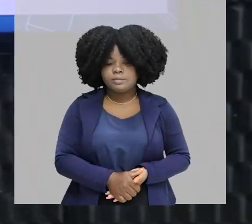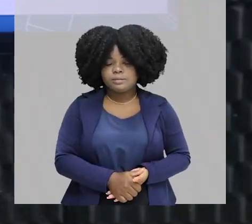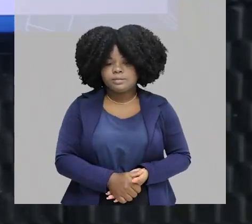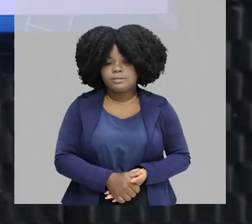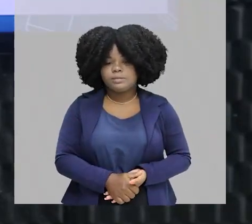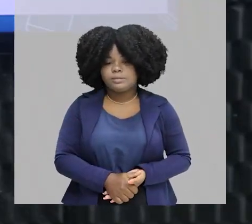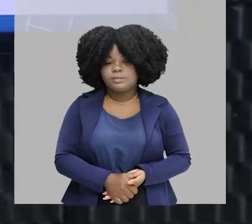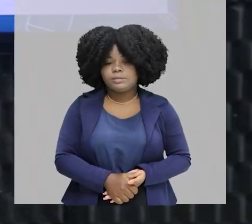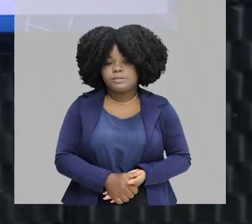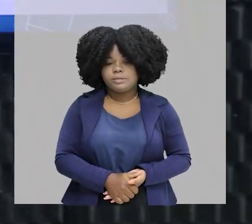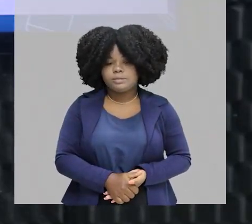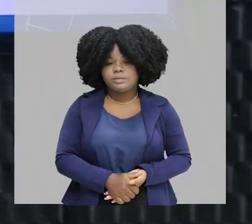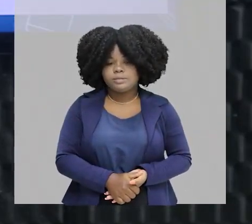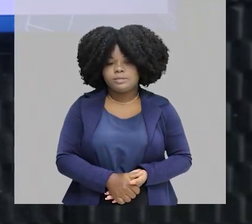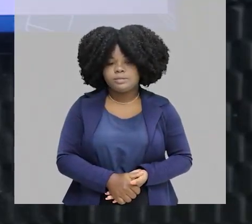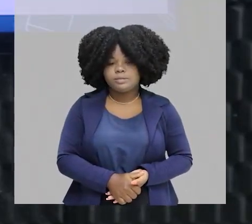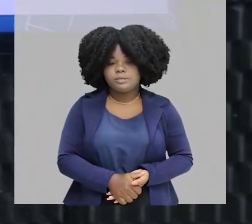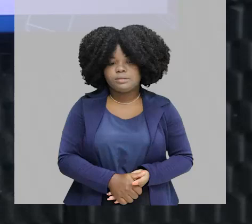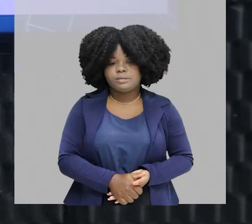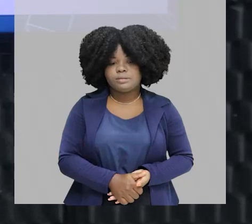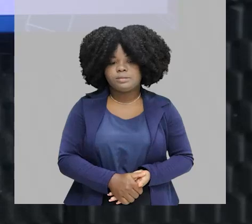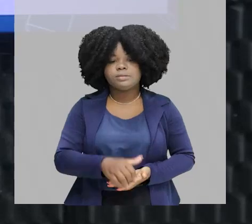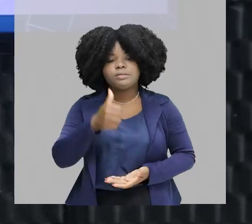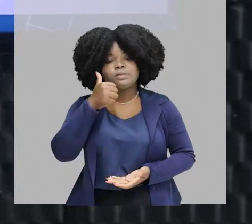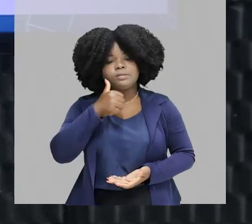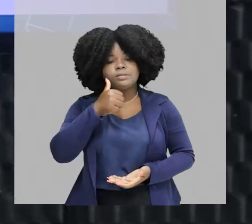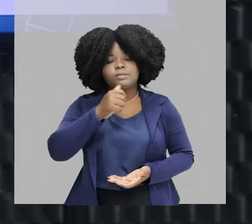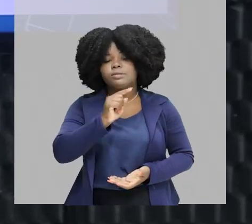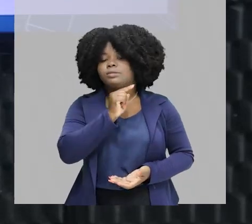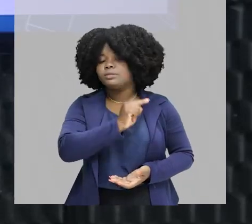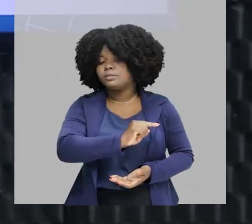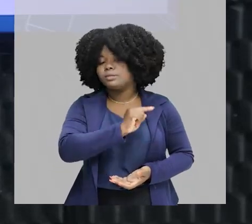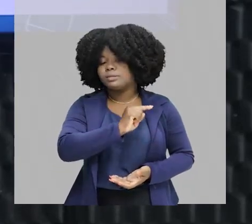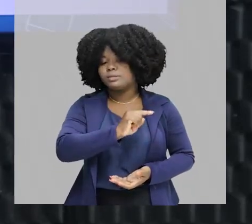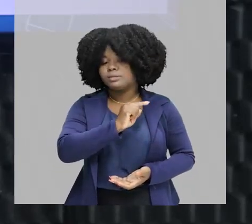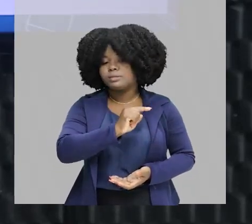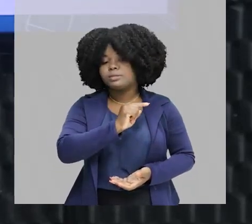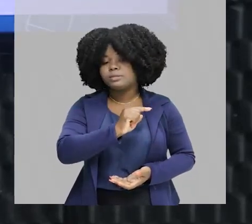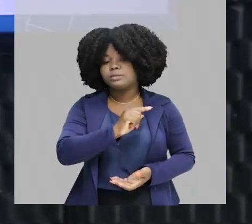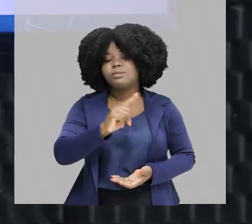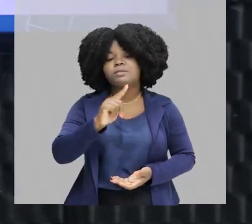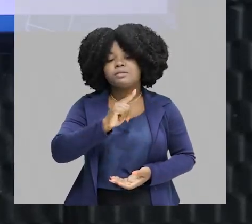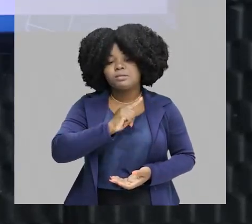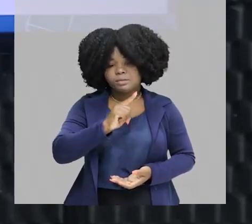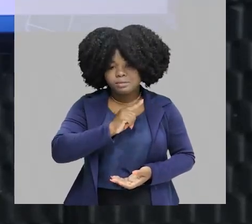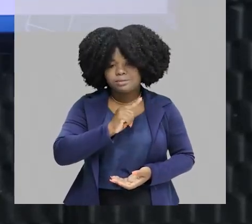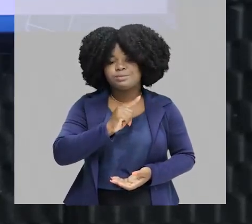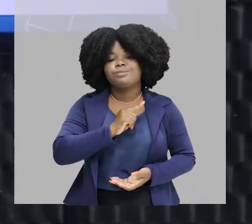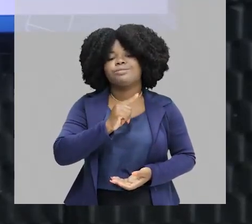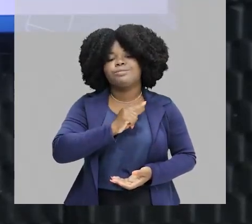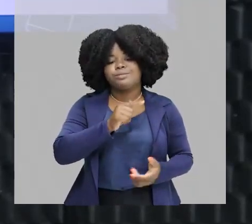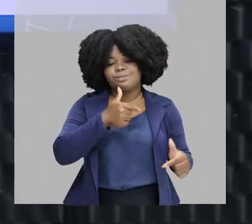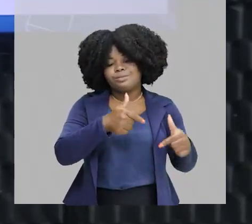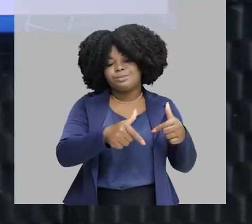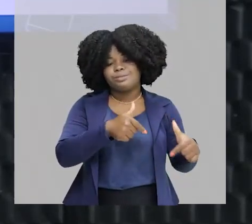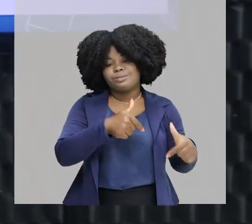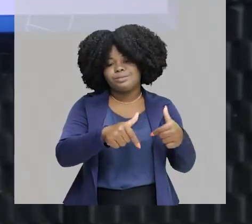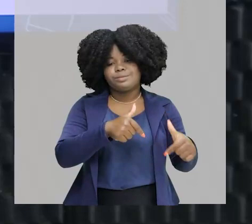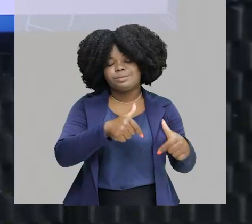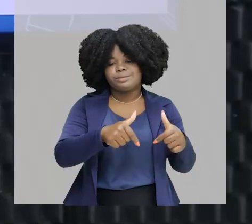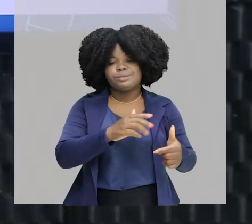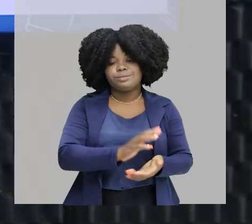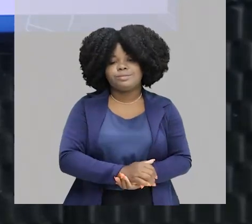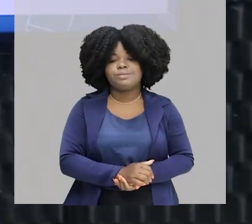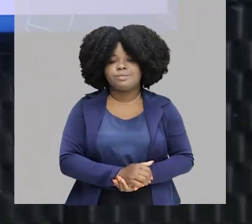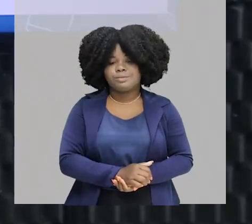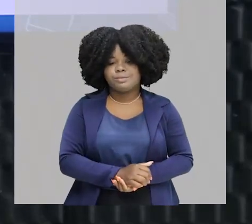been working as a secretary here. Ela tem estado trabalhando. Isso seria